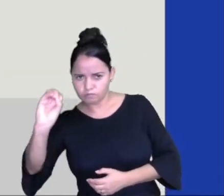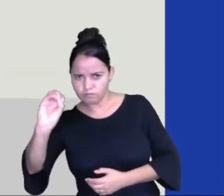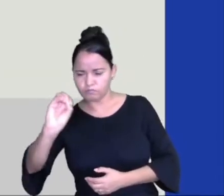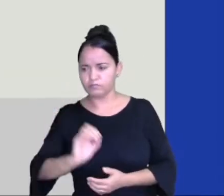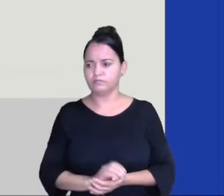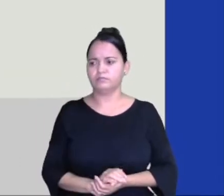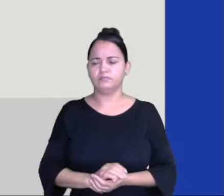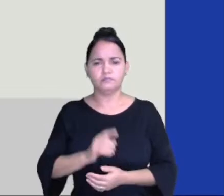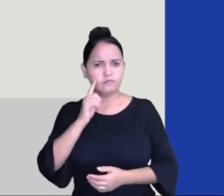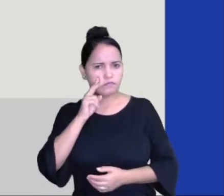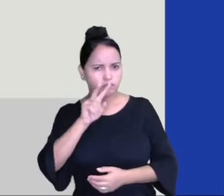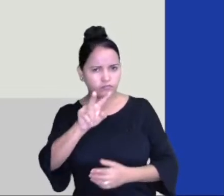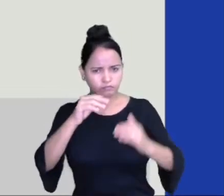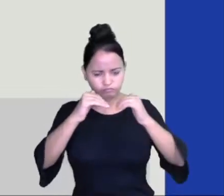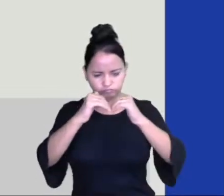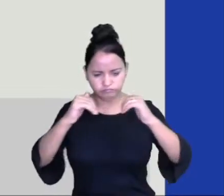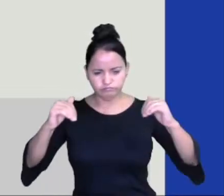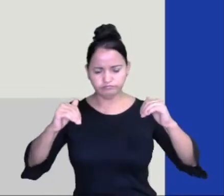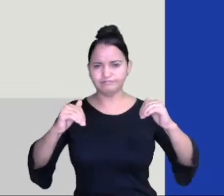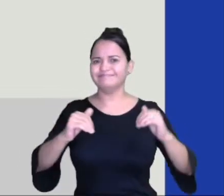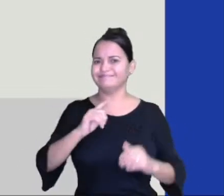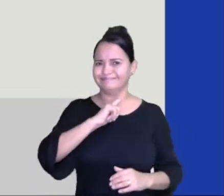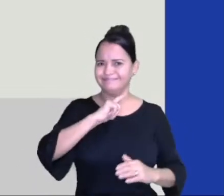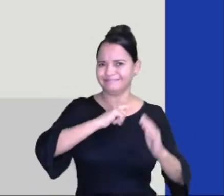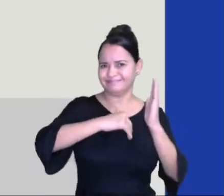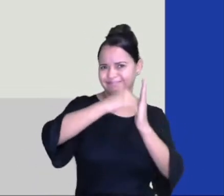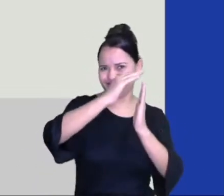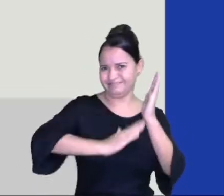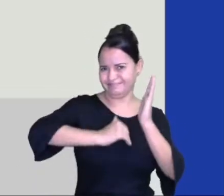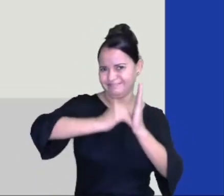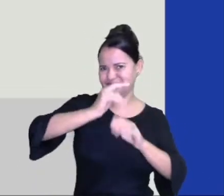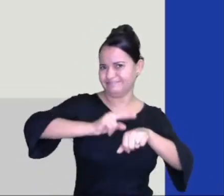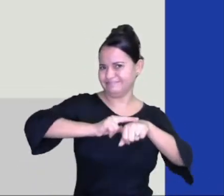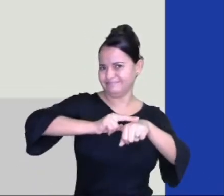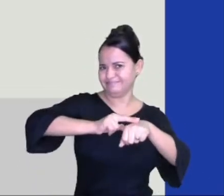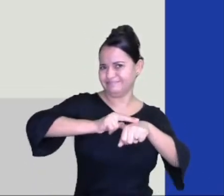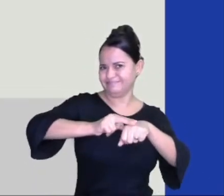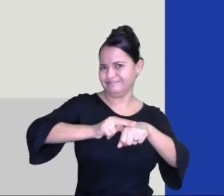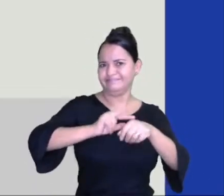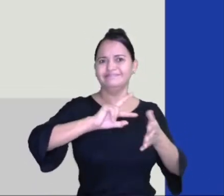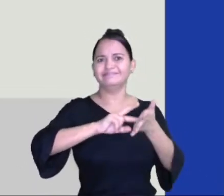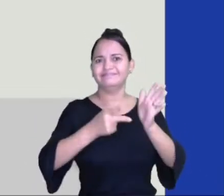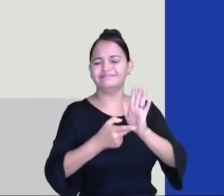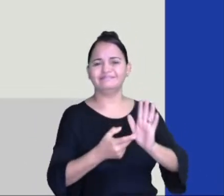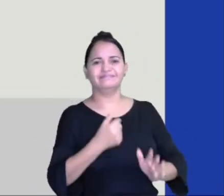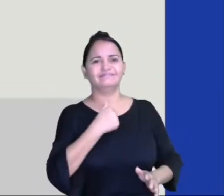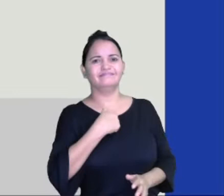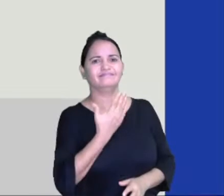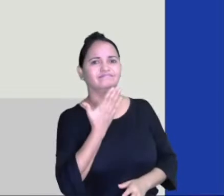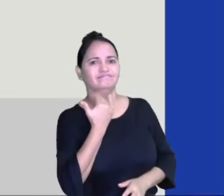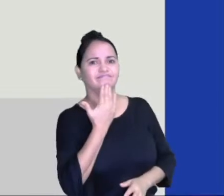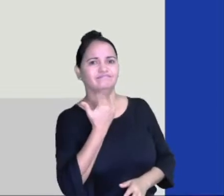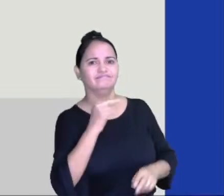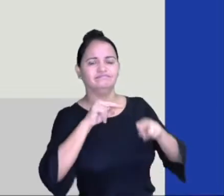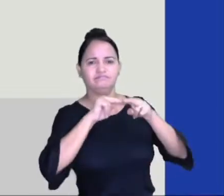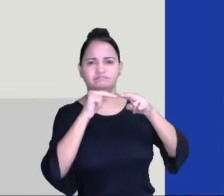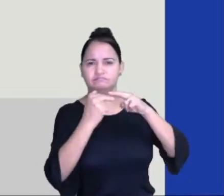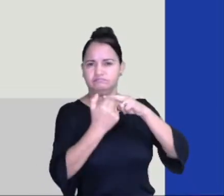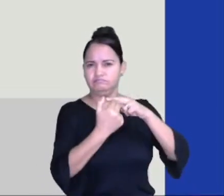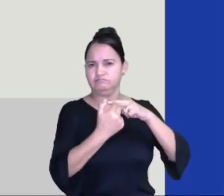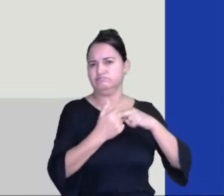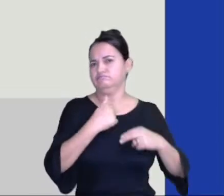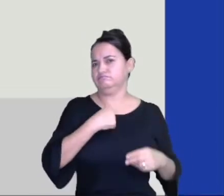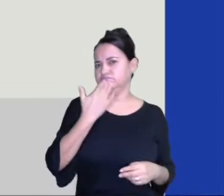nessa separação. Essa parte pintada é o que eu consumi da pizza. Então, eu consumi 1/8 da